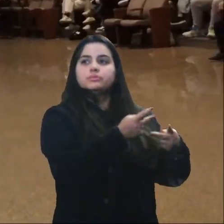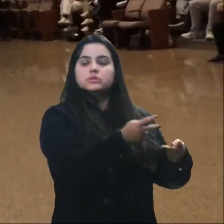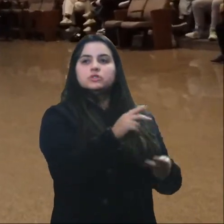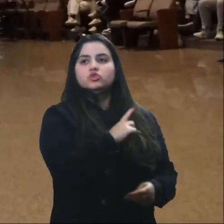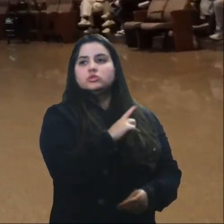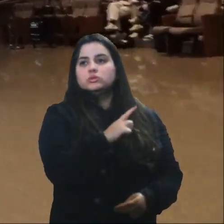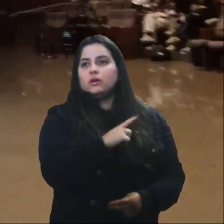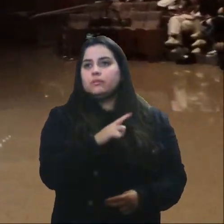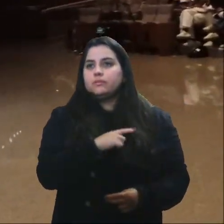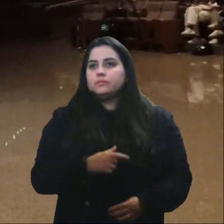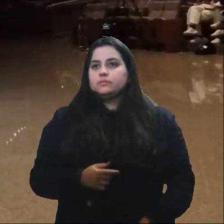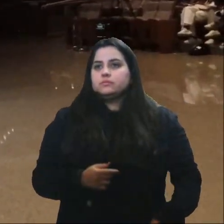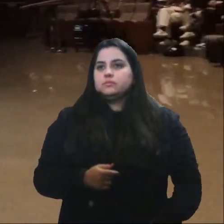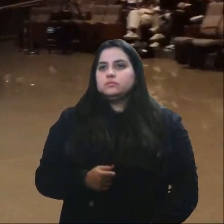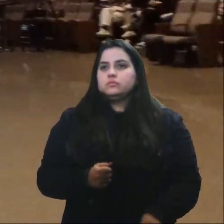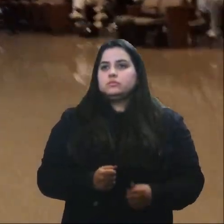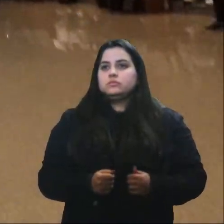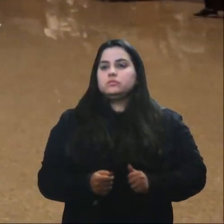E